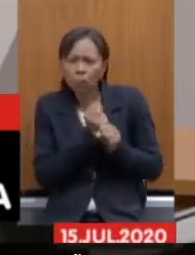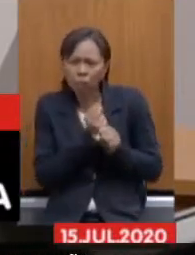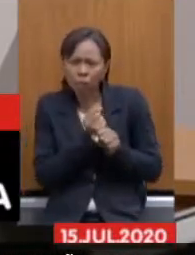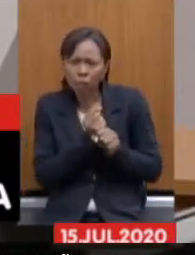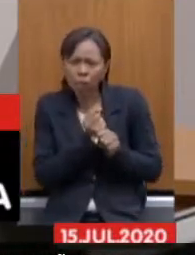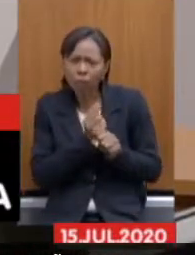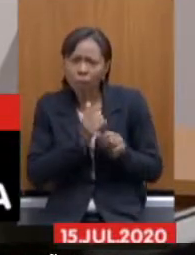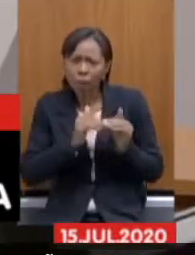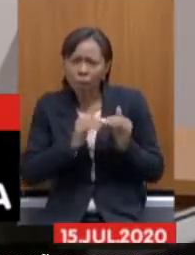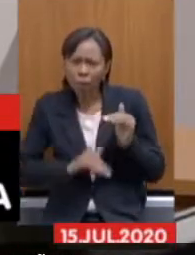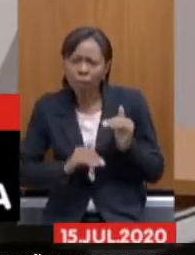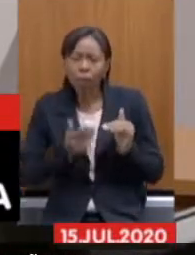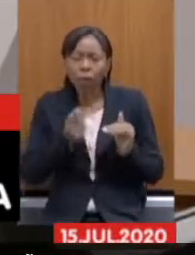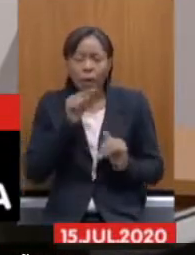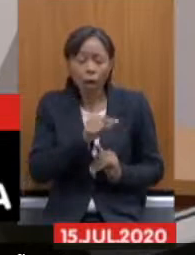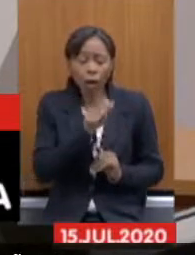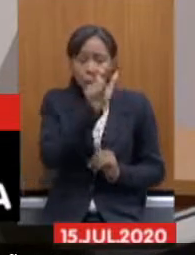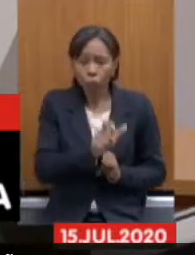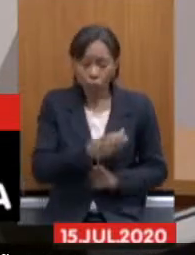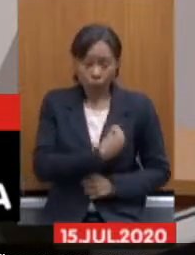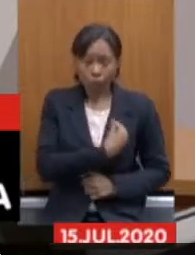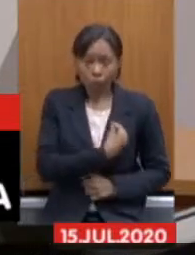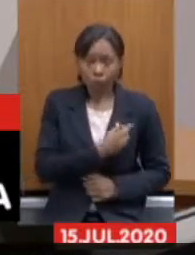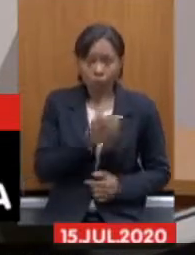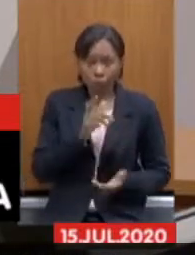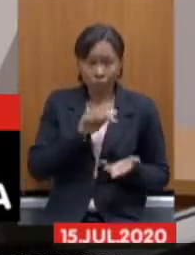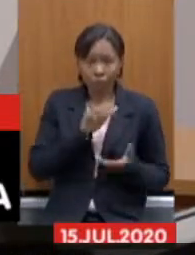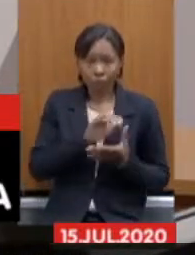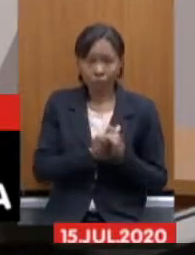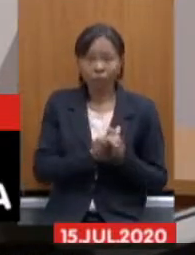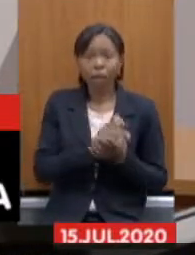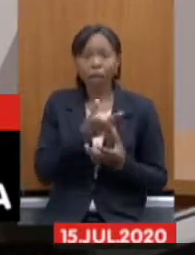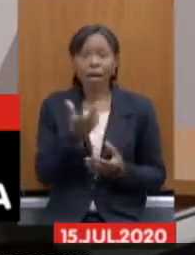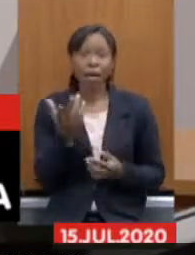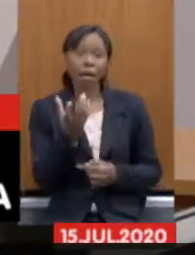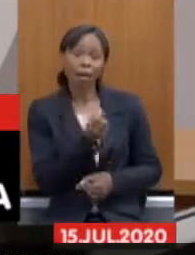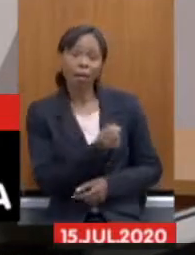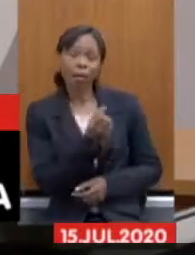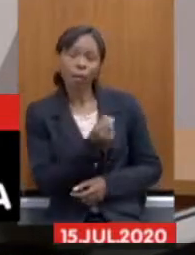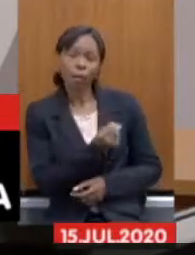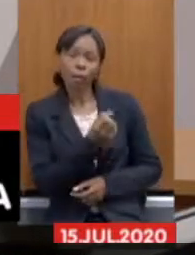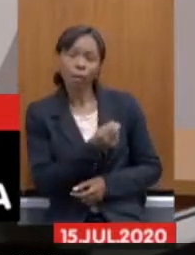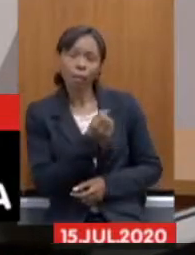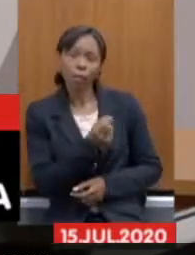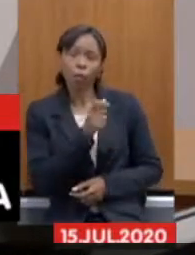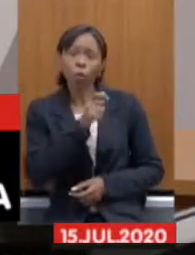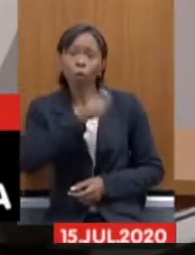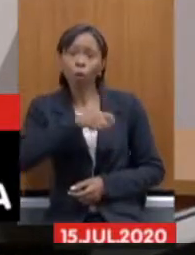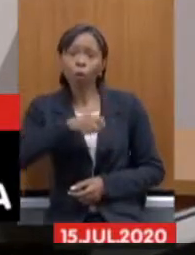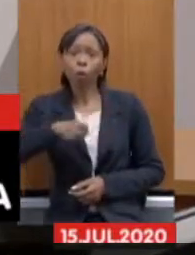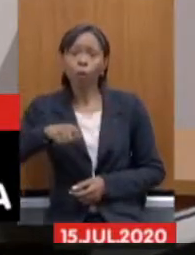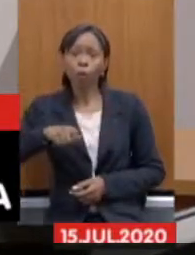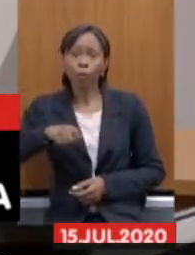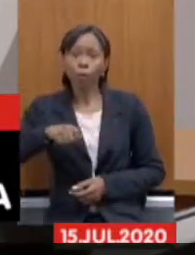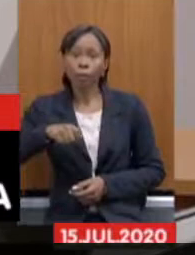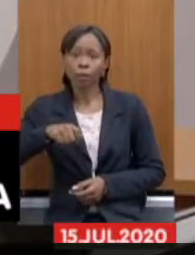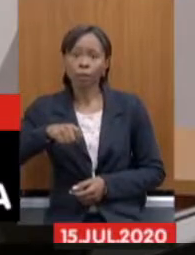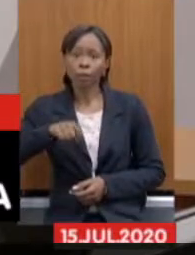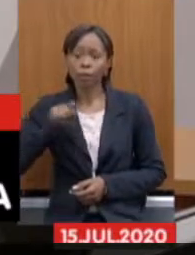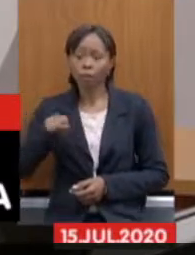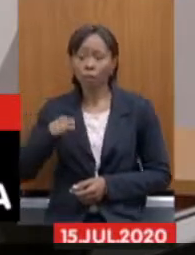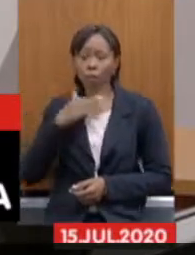cônjuge ou companheiro sobrevivente receber a pensão por morte por a pena quatro meses quatro